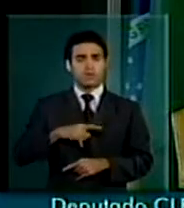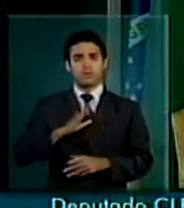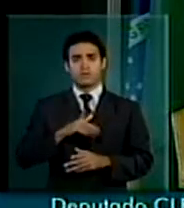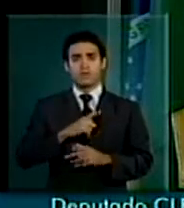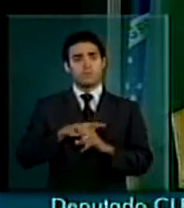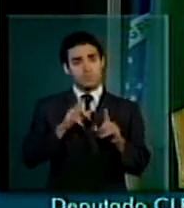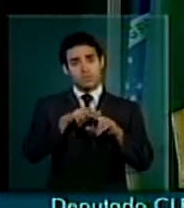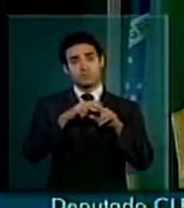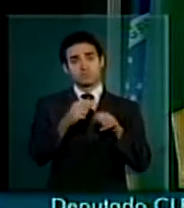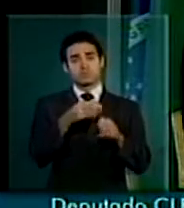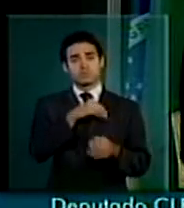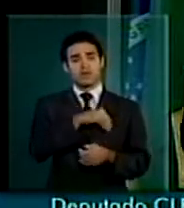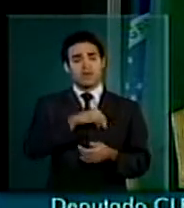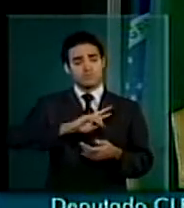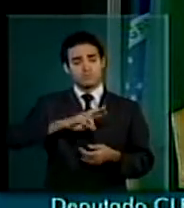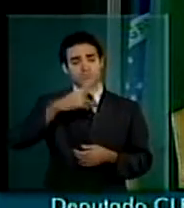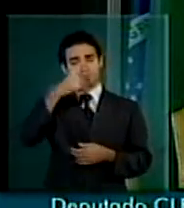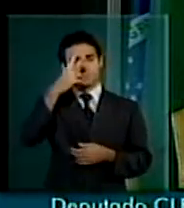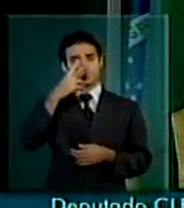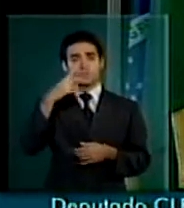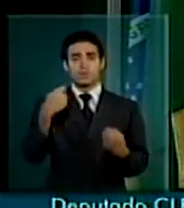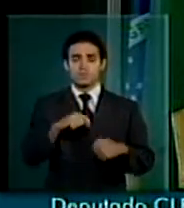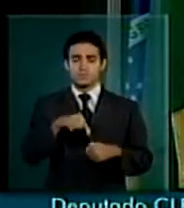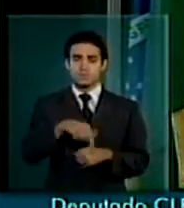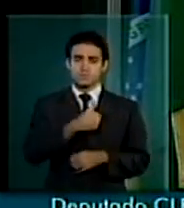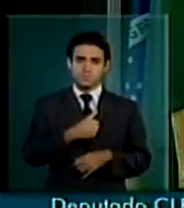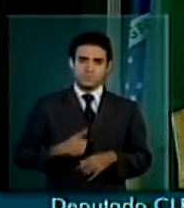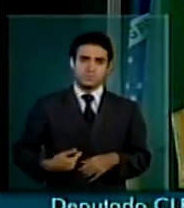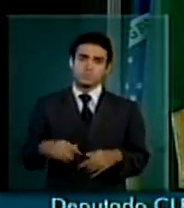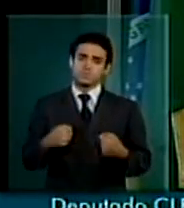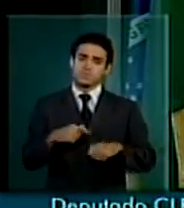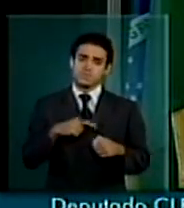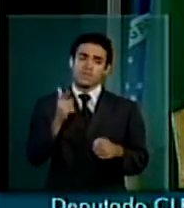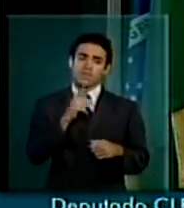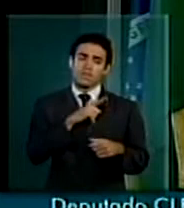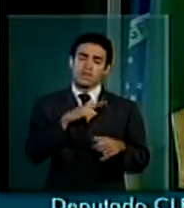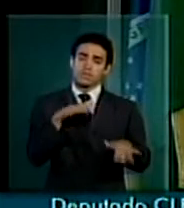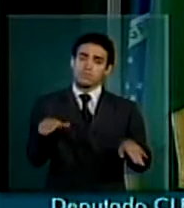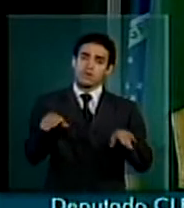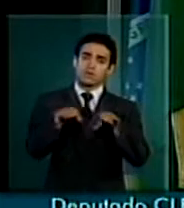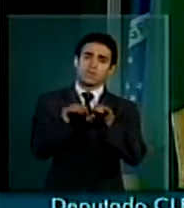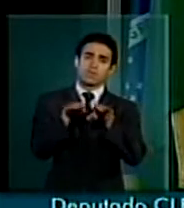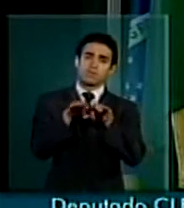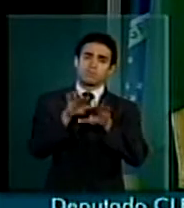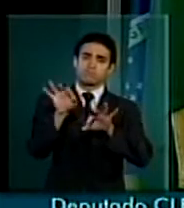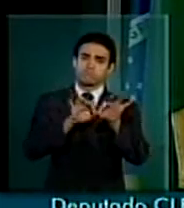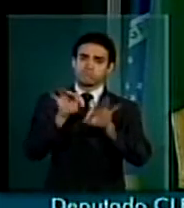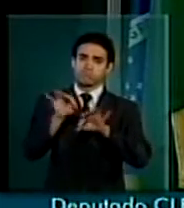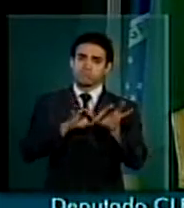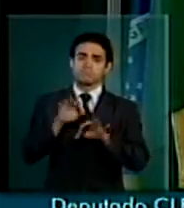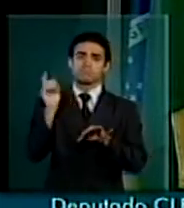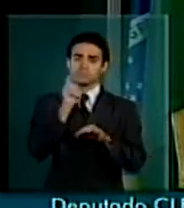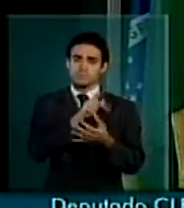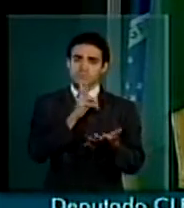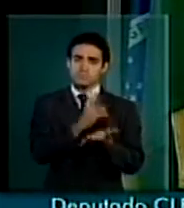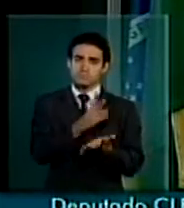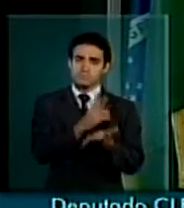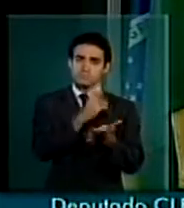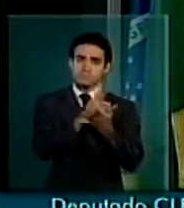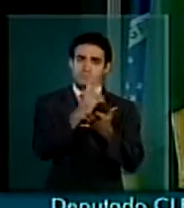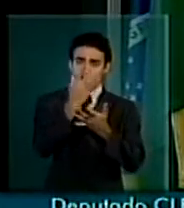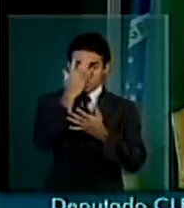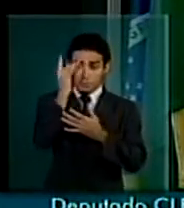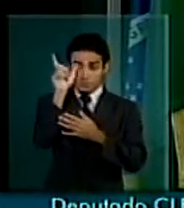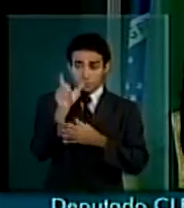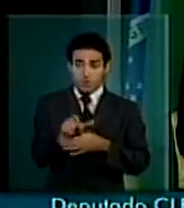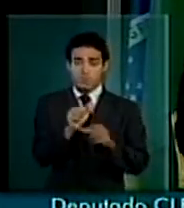entendemos que é necessário sim que este governo possa manter um equilíbrio das correções para que nós possamos manter o poder de compra